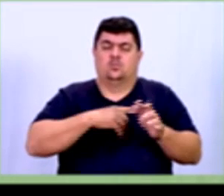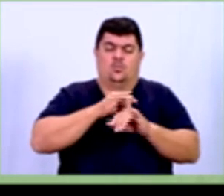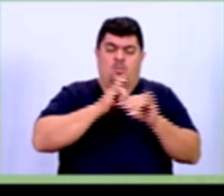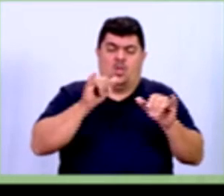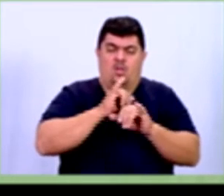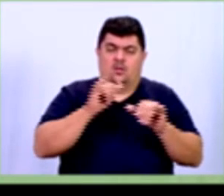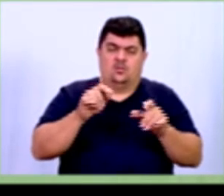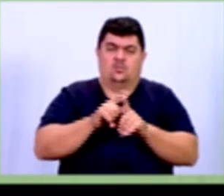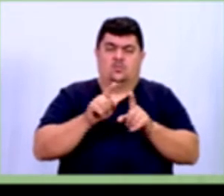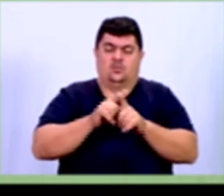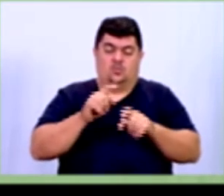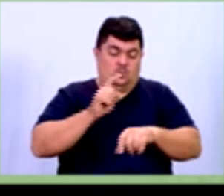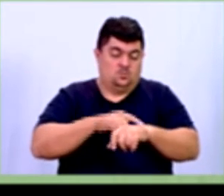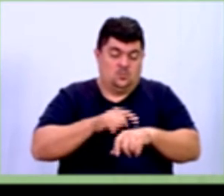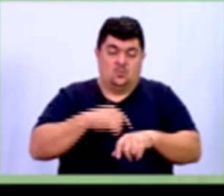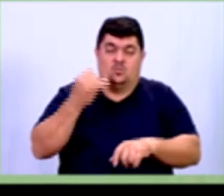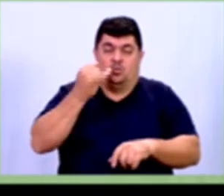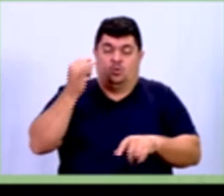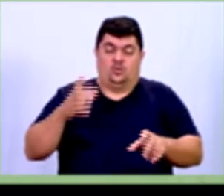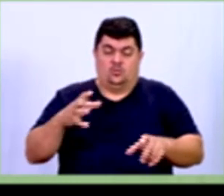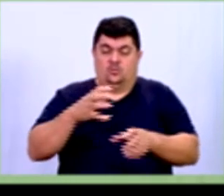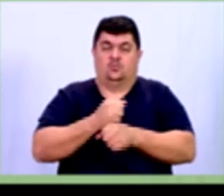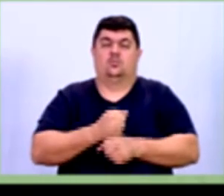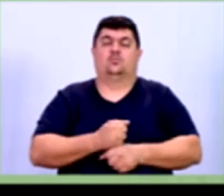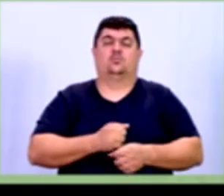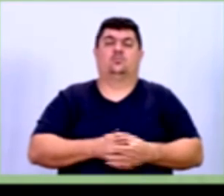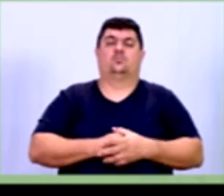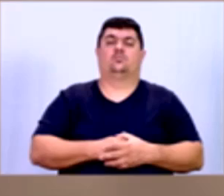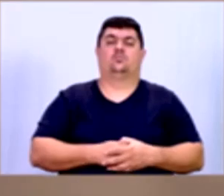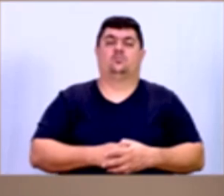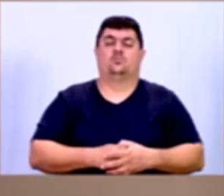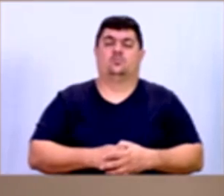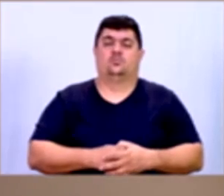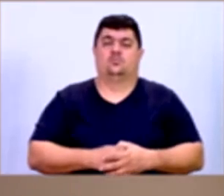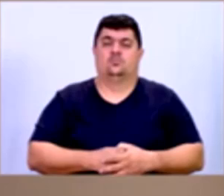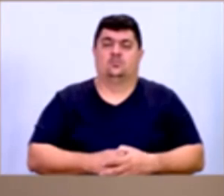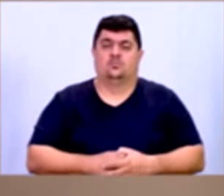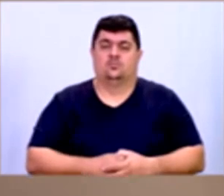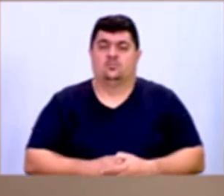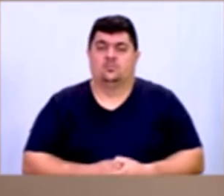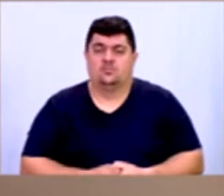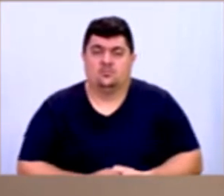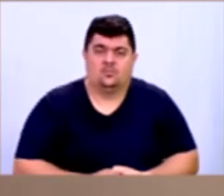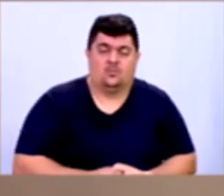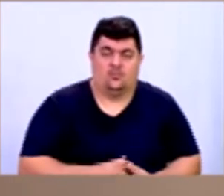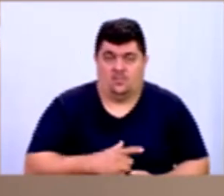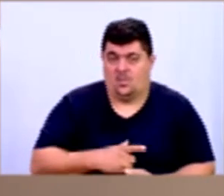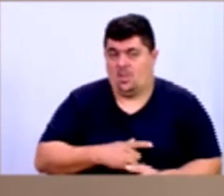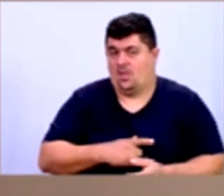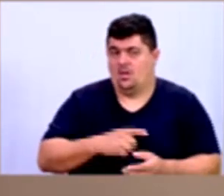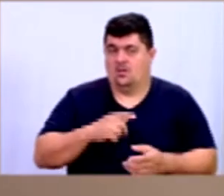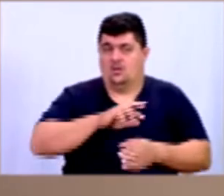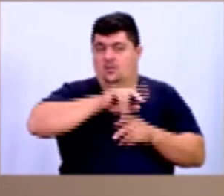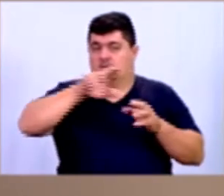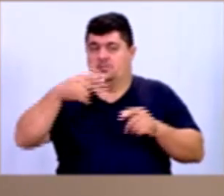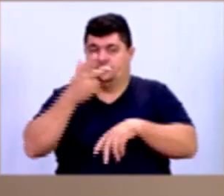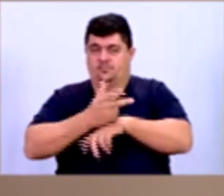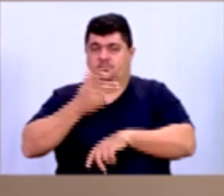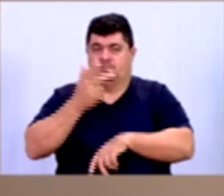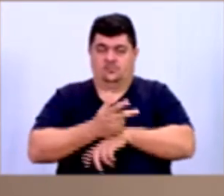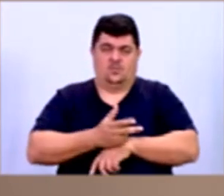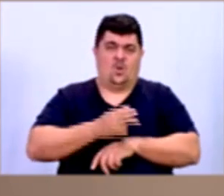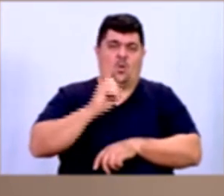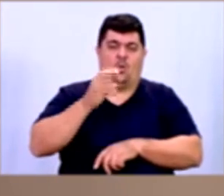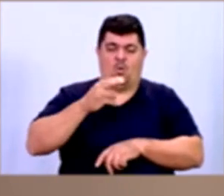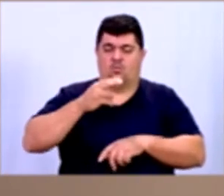e adequar o tempo e espaço da informação. Assim, sobre os recursos audiovisuais ou